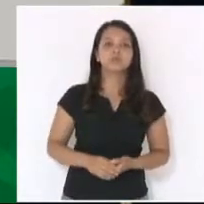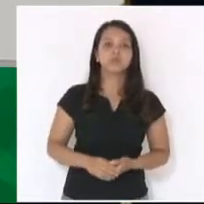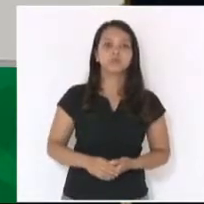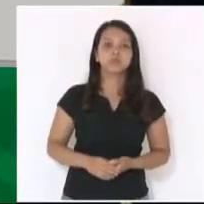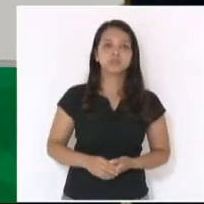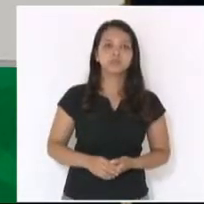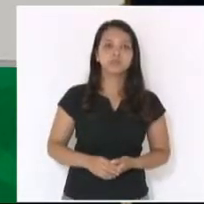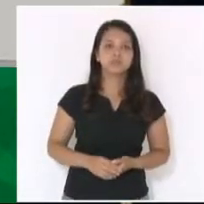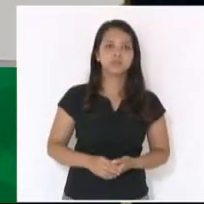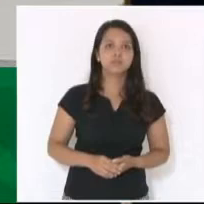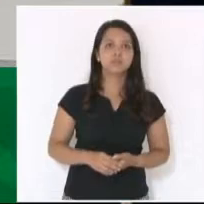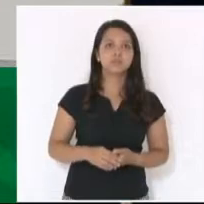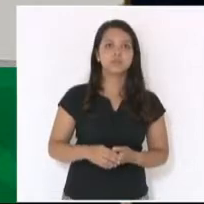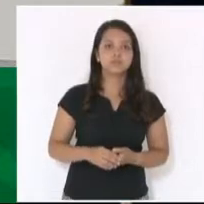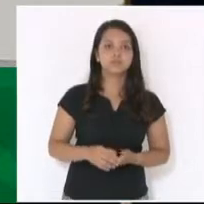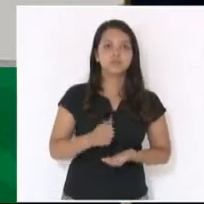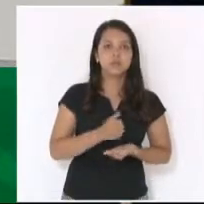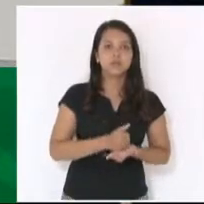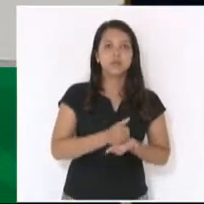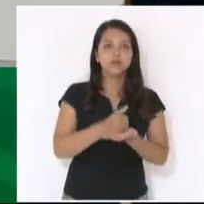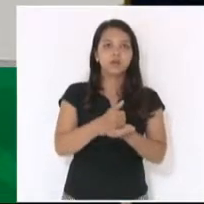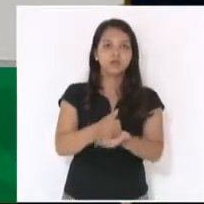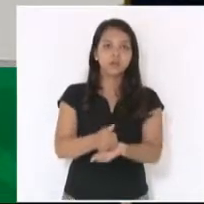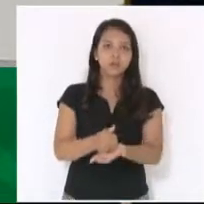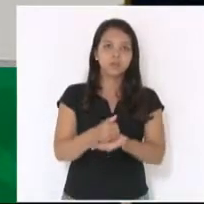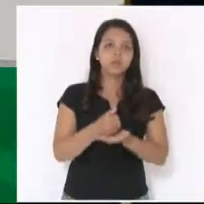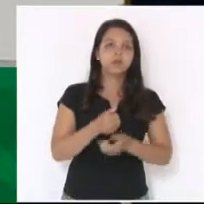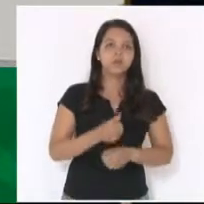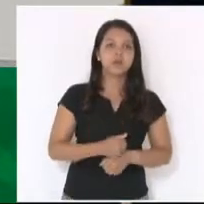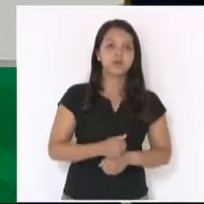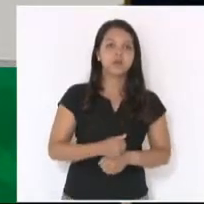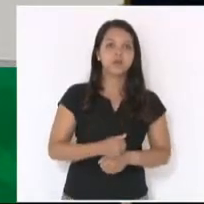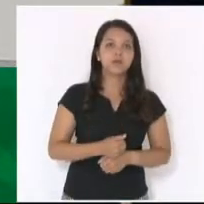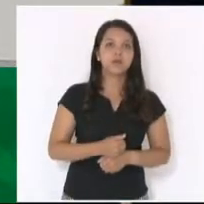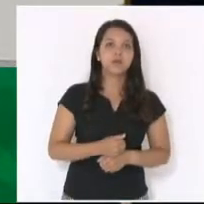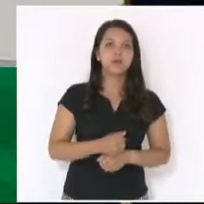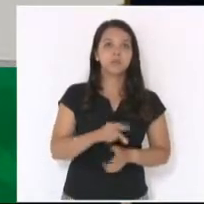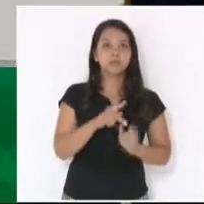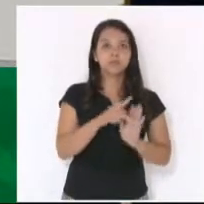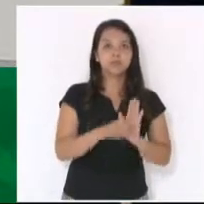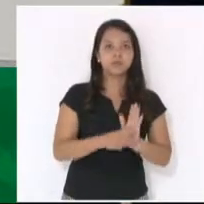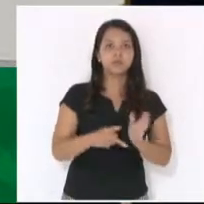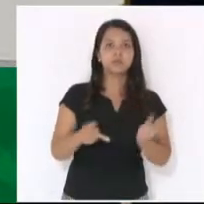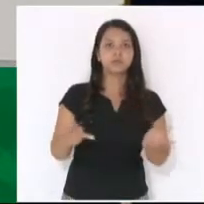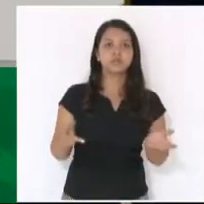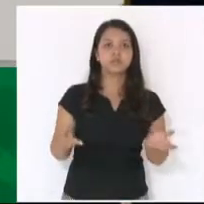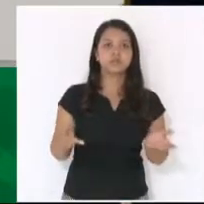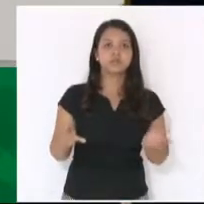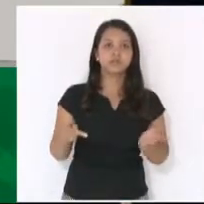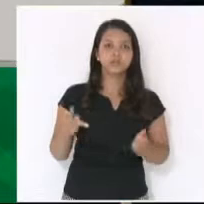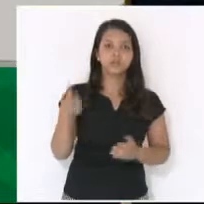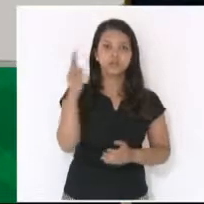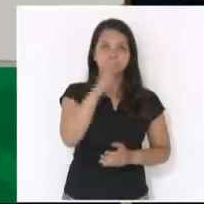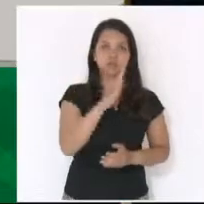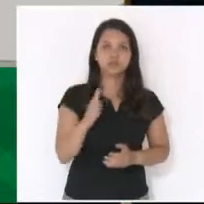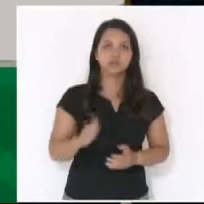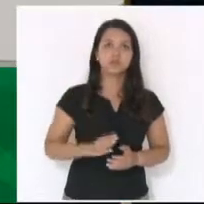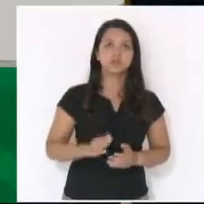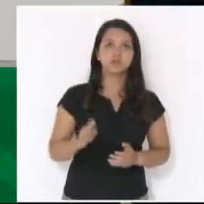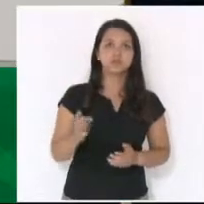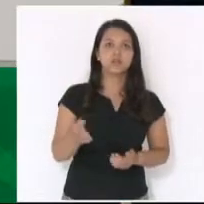de apoiarmos a o projeto Nacional da legalização das Armas